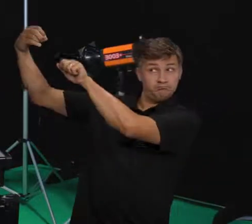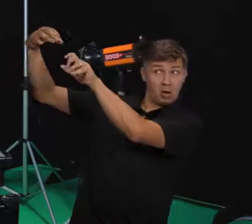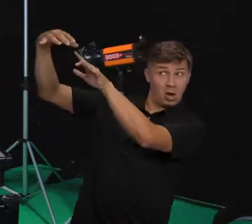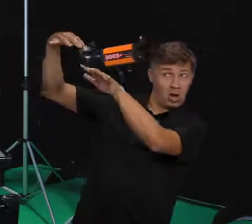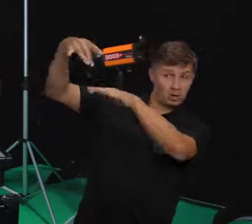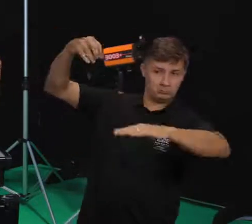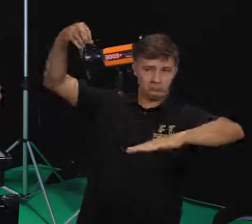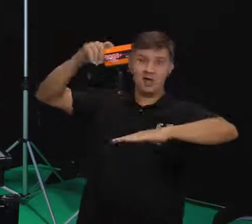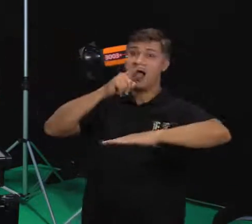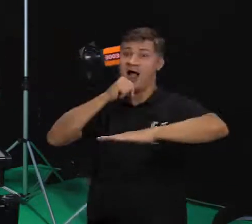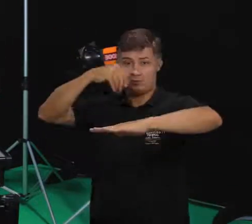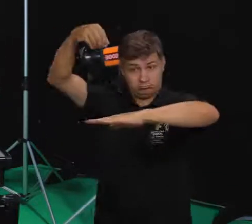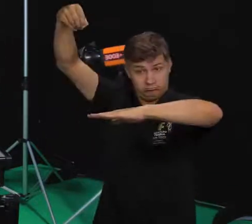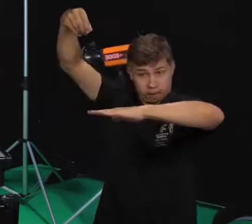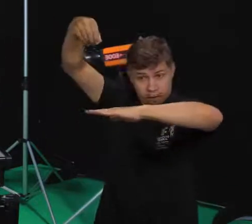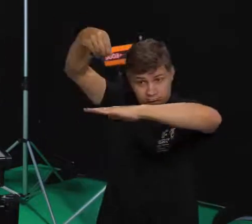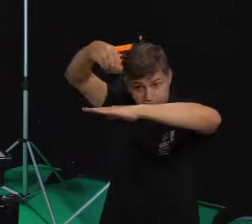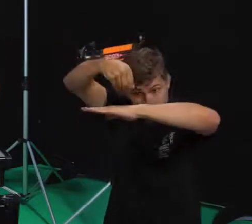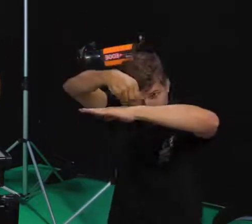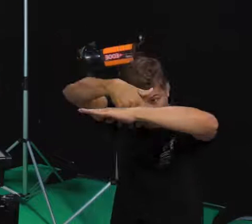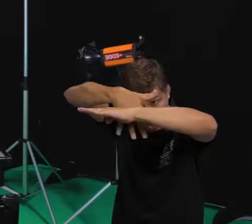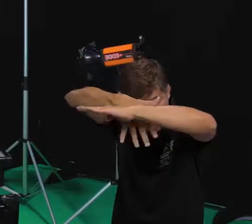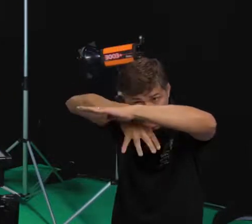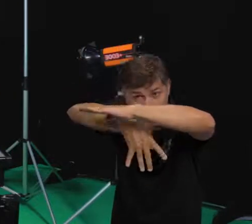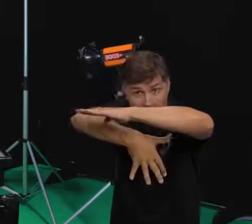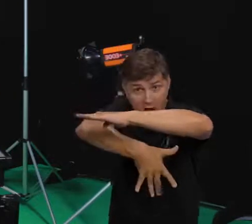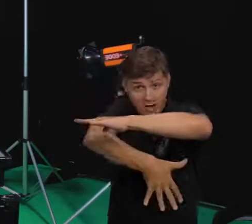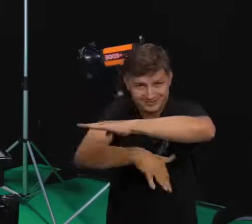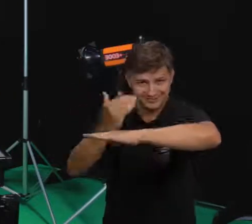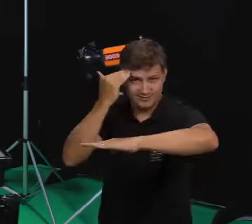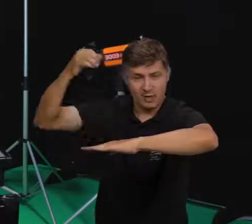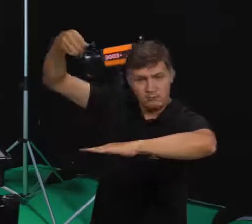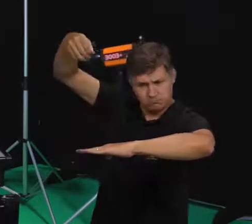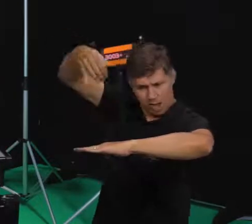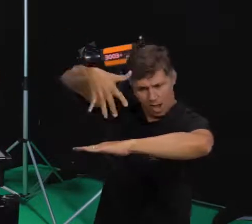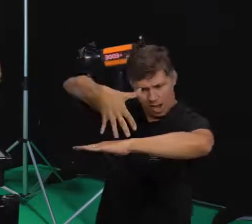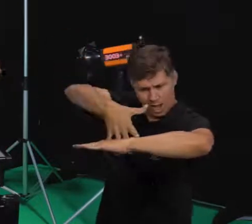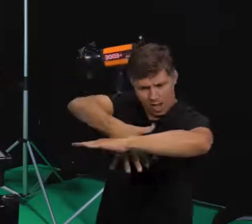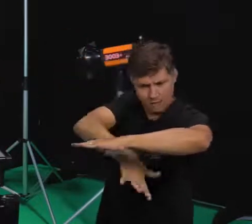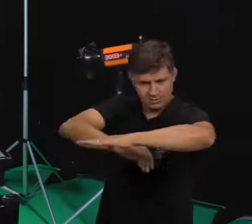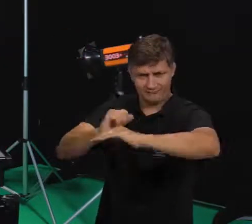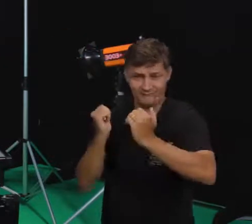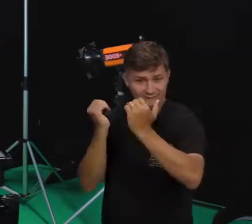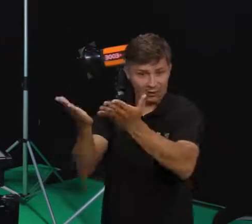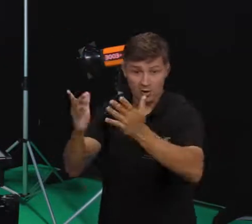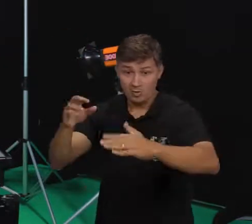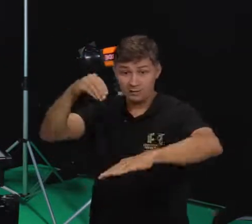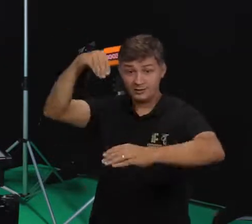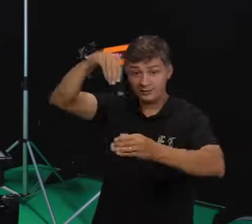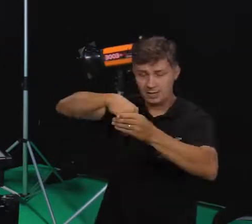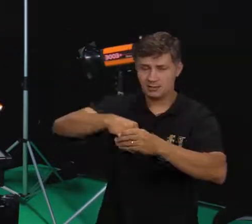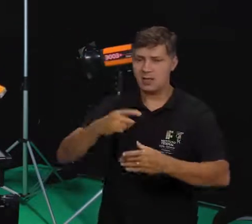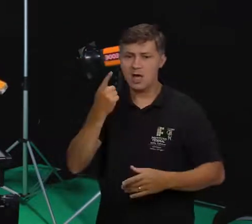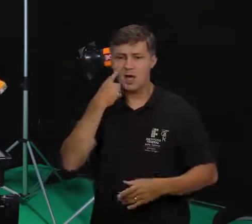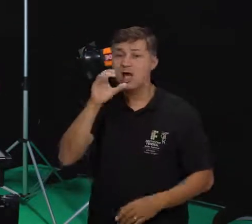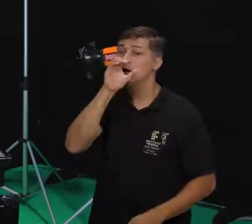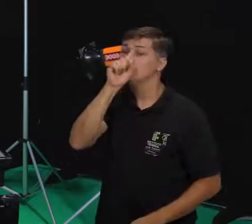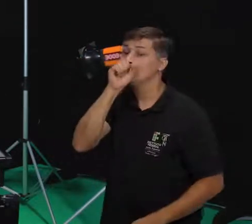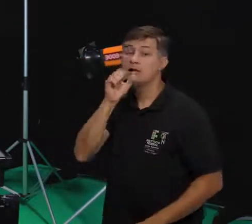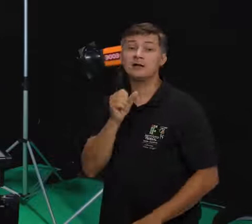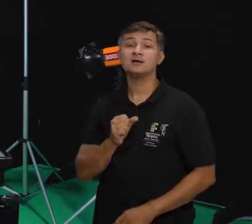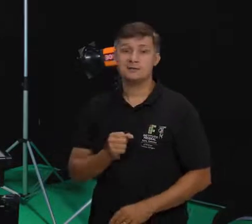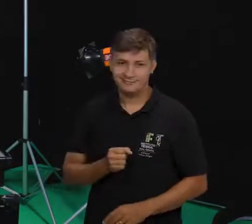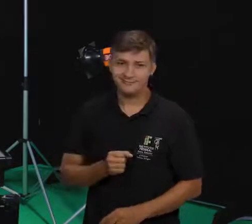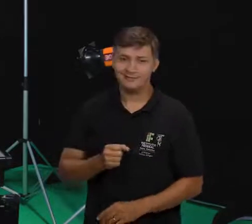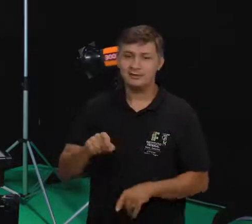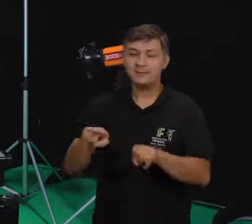do objeto dentro de um aquário, eu não vou pegar a explosão fora do aquário. Então eu tenho aqui um aquário, eu trouxe aqui um suquinho